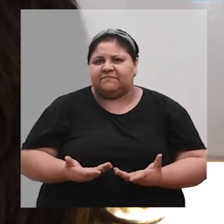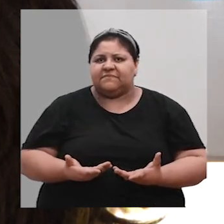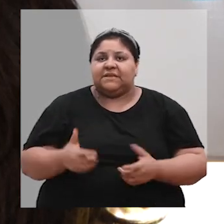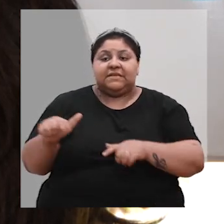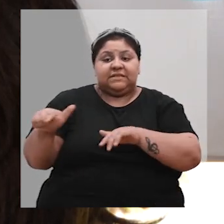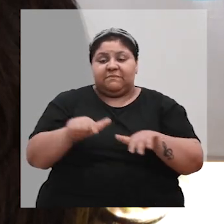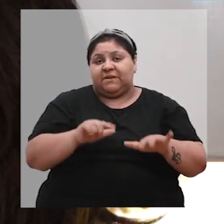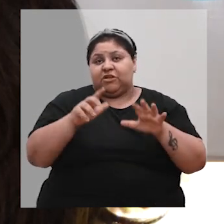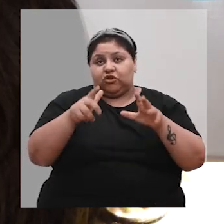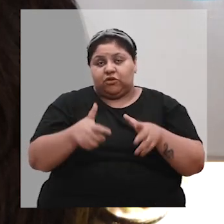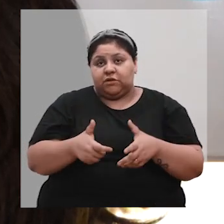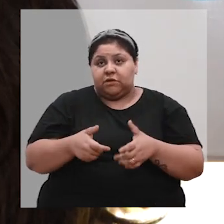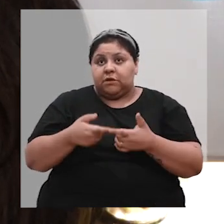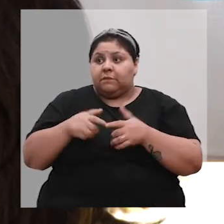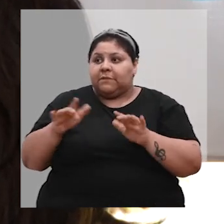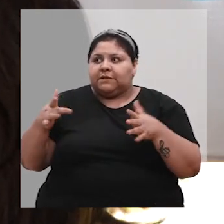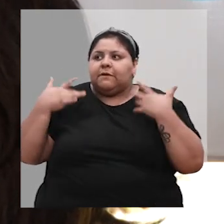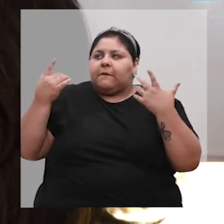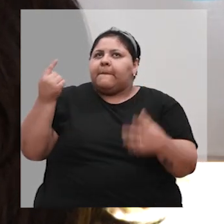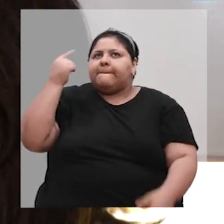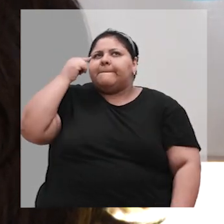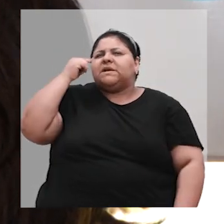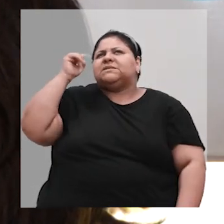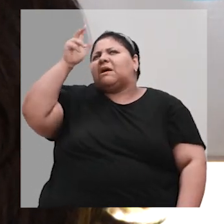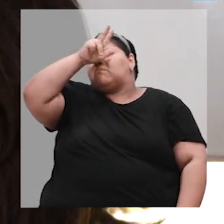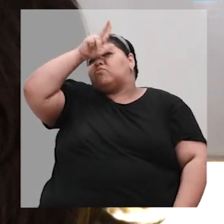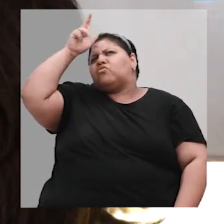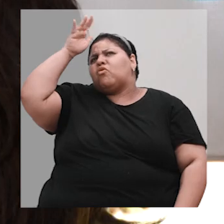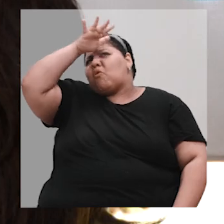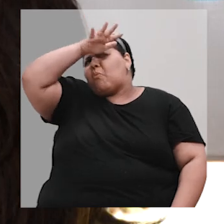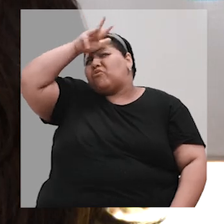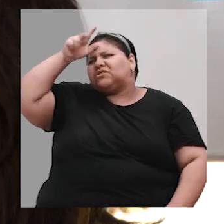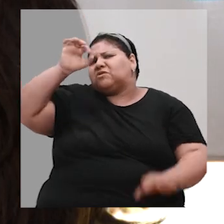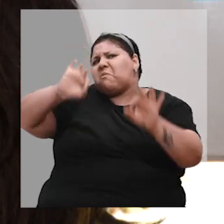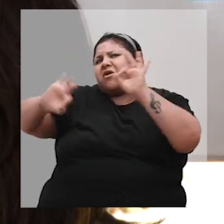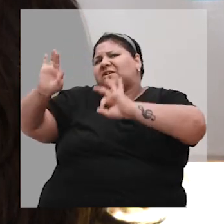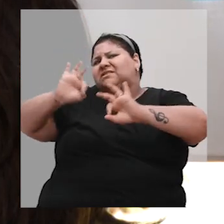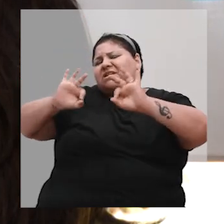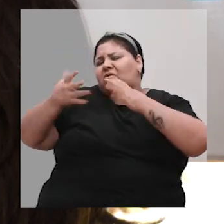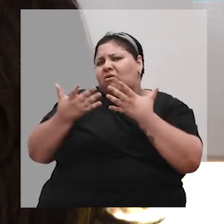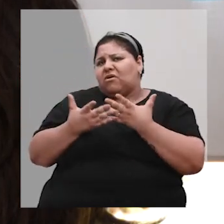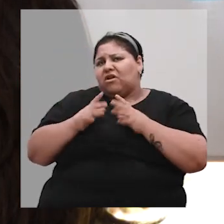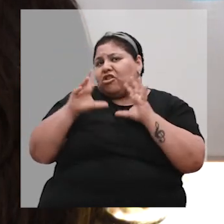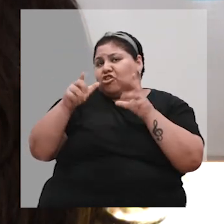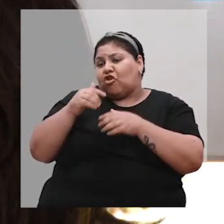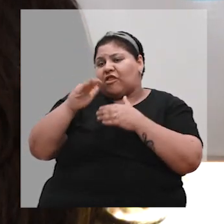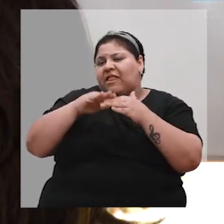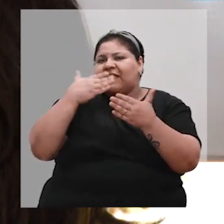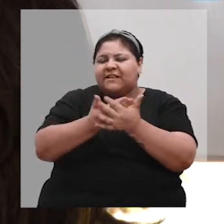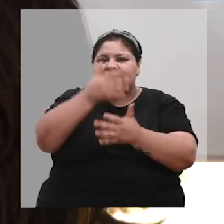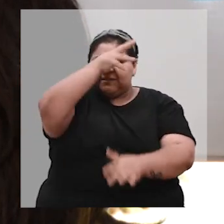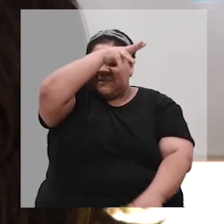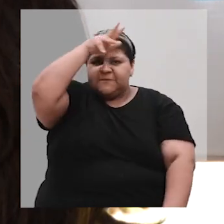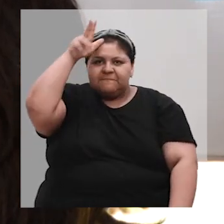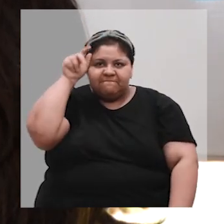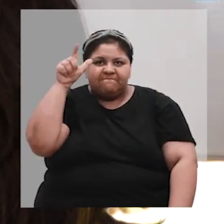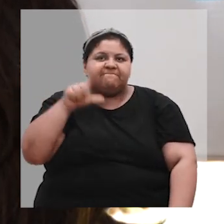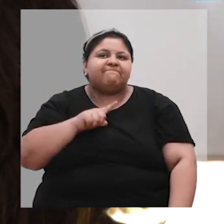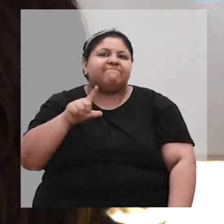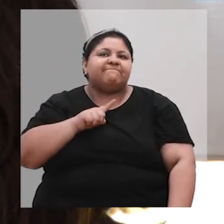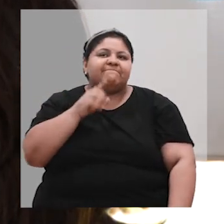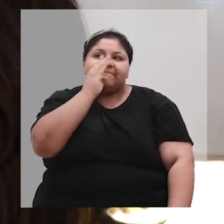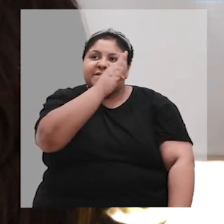né, a semana toda quer descansar, mas de repente pensar município, pensar uma articulação, porque praticamente todas as escolas municipais